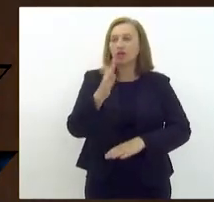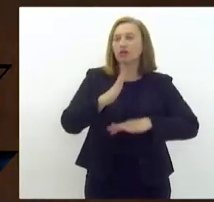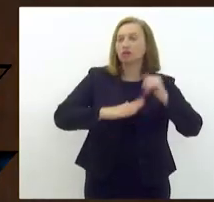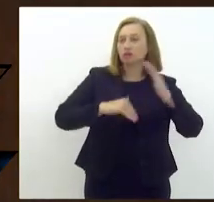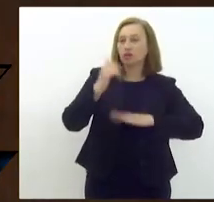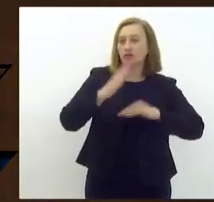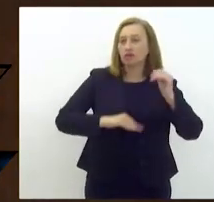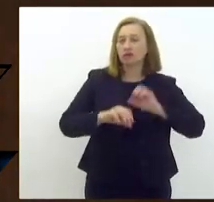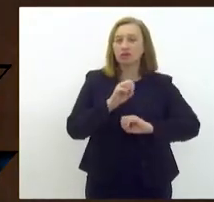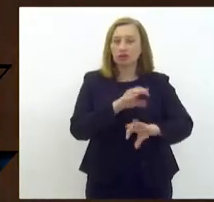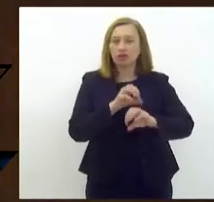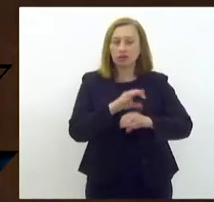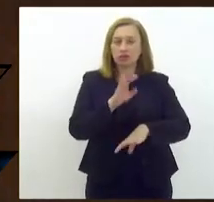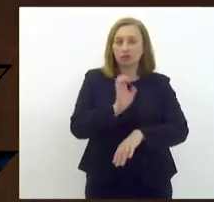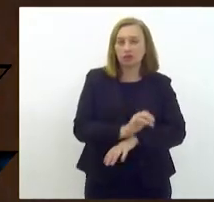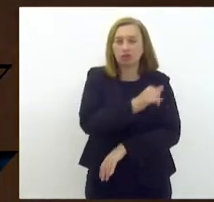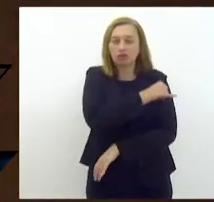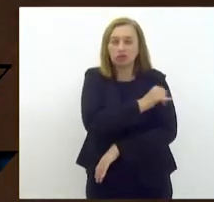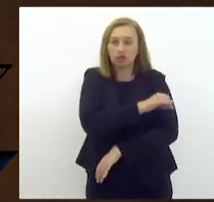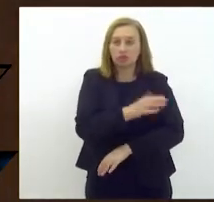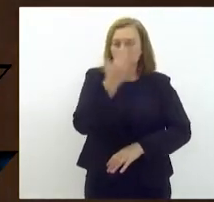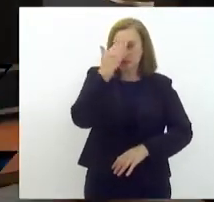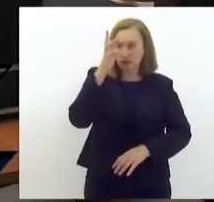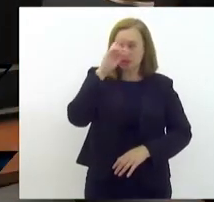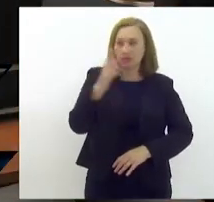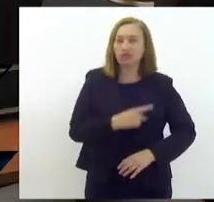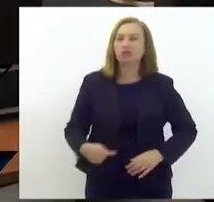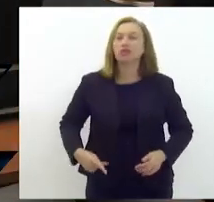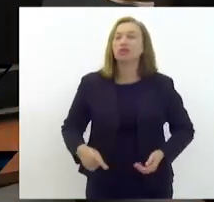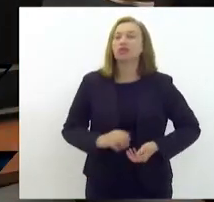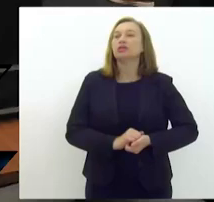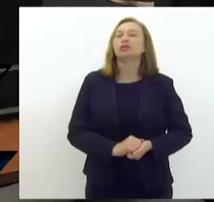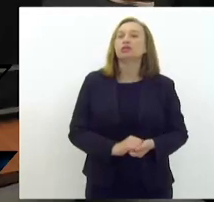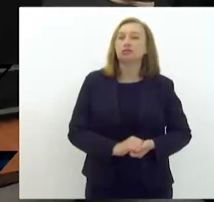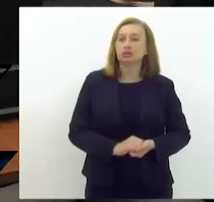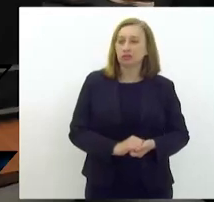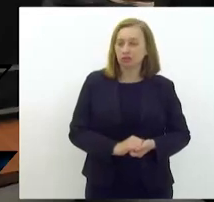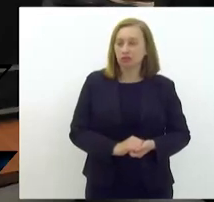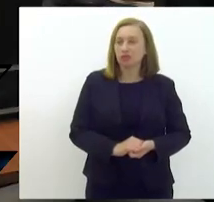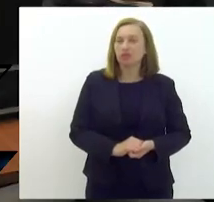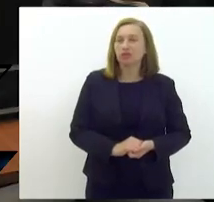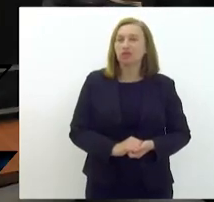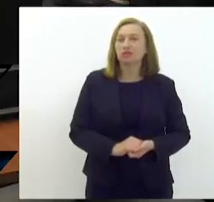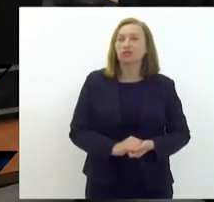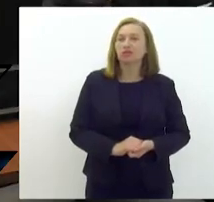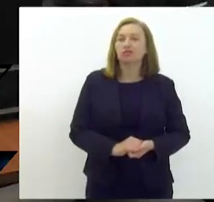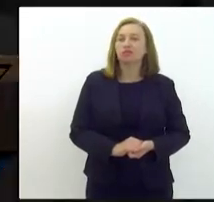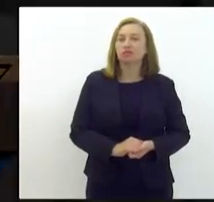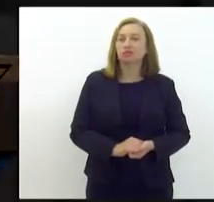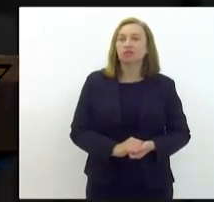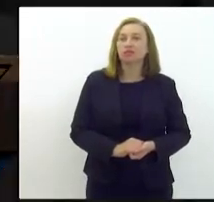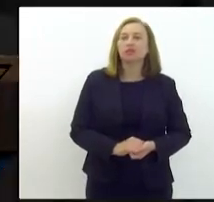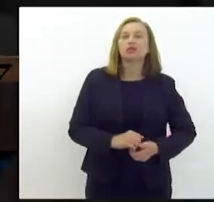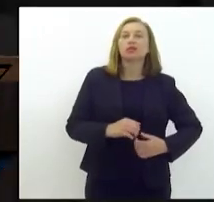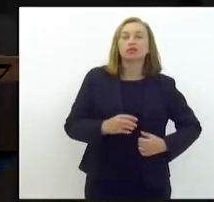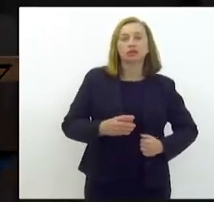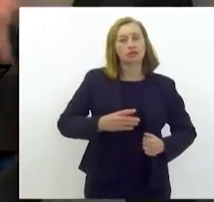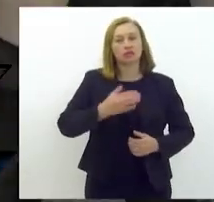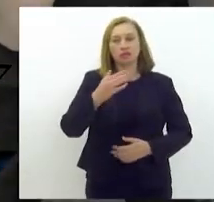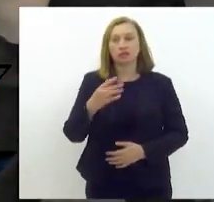da Educação do Estado do Rio de Janeiro Obrigado Presidente questão de obra obrigado Deputado Vitor Júnior deputada Dani